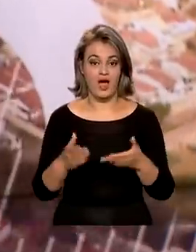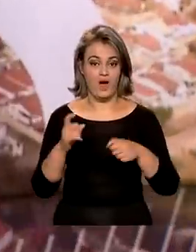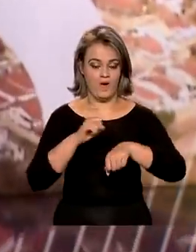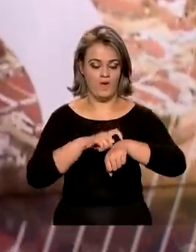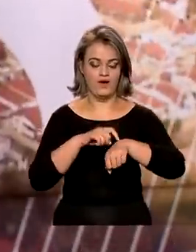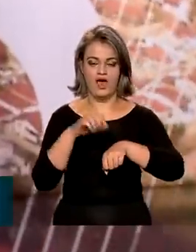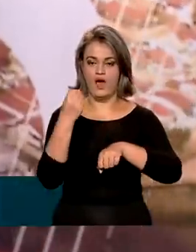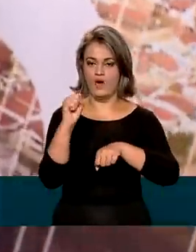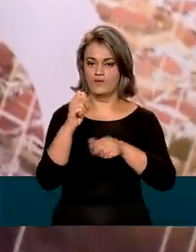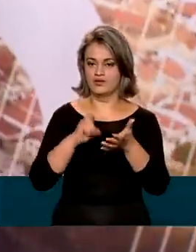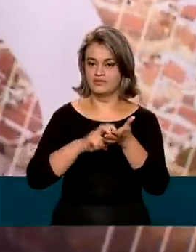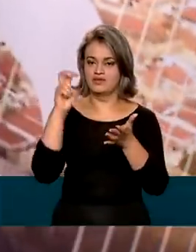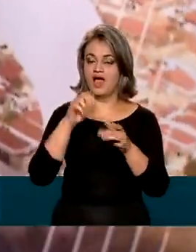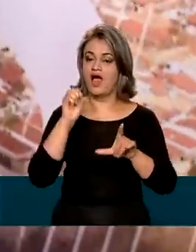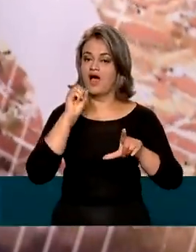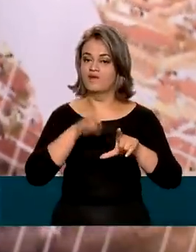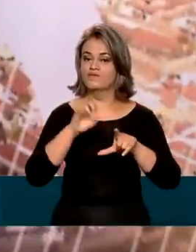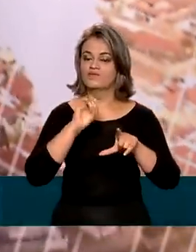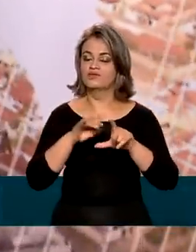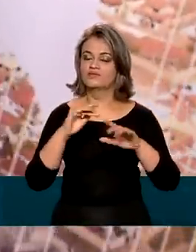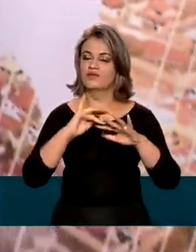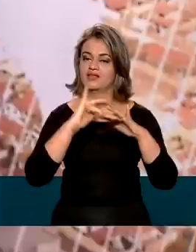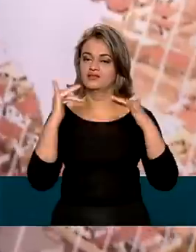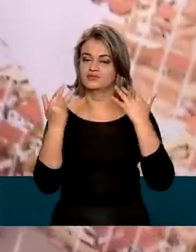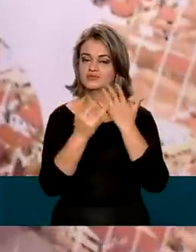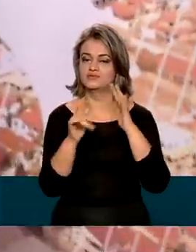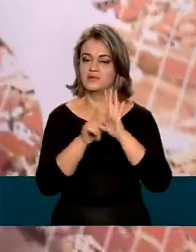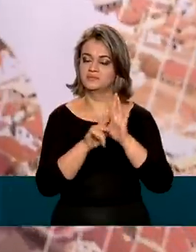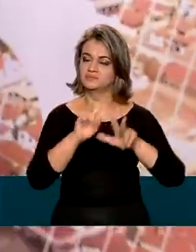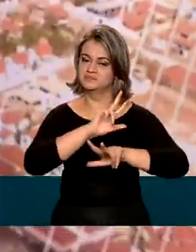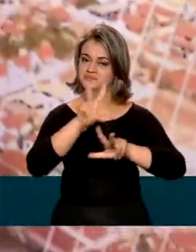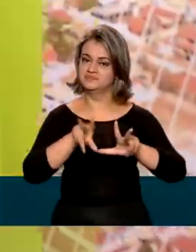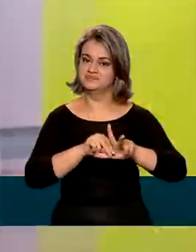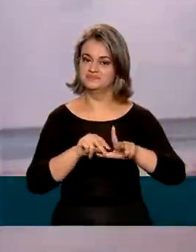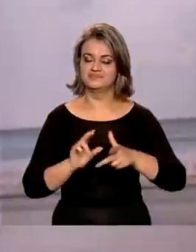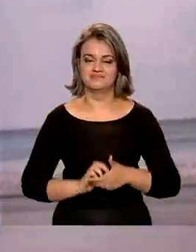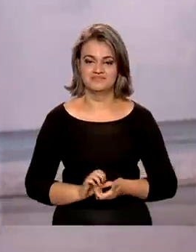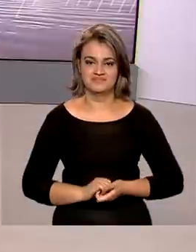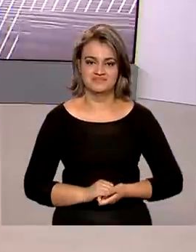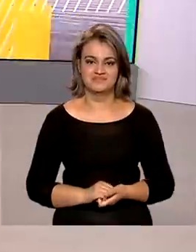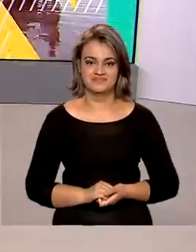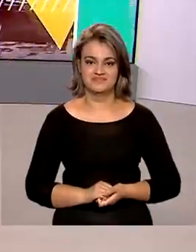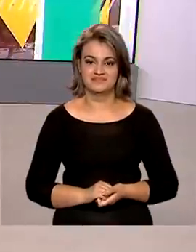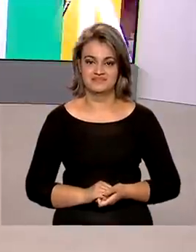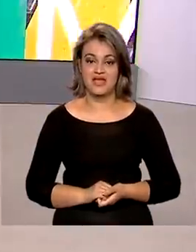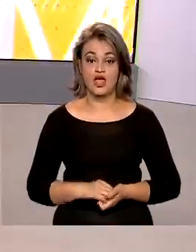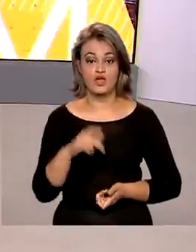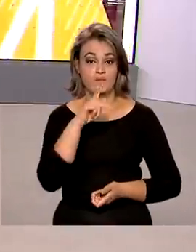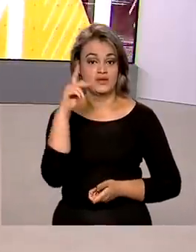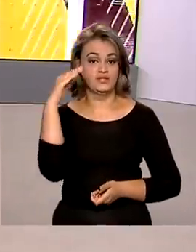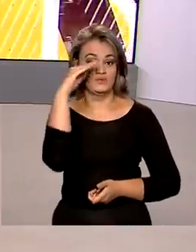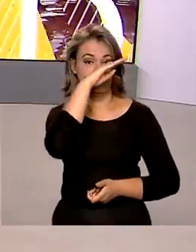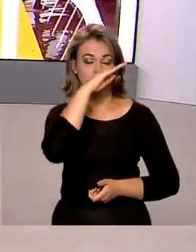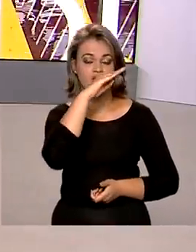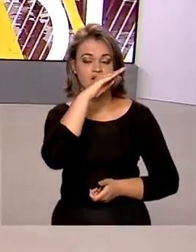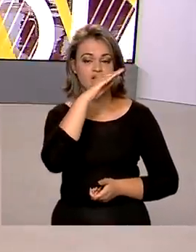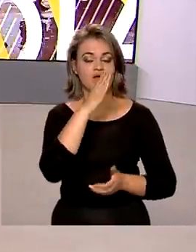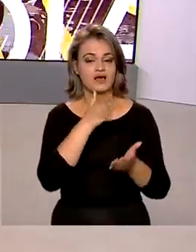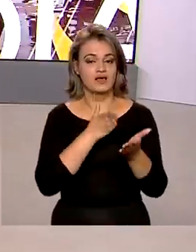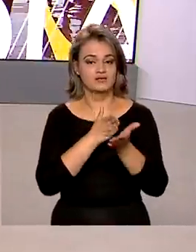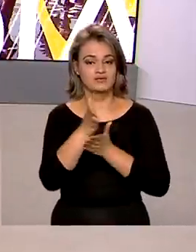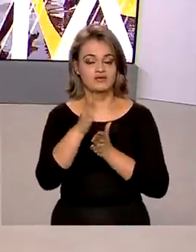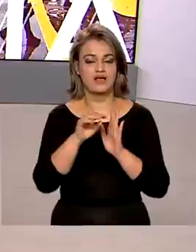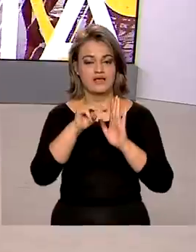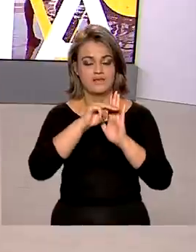Agora, 8 horas, nós estamos ao vivo também pelas redes sociais da TV Brasil. O presidente Jair Bolsonaro